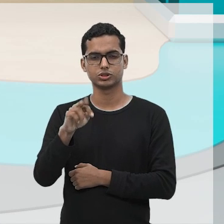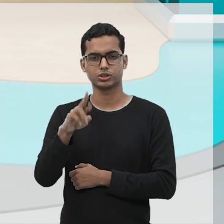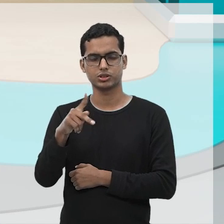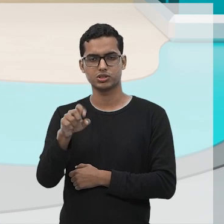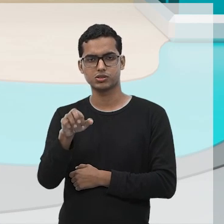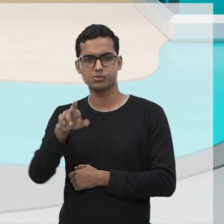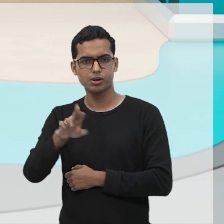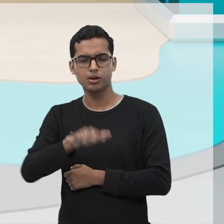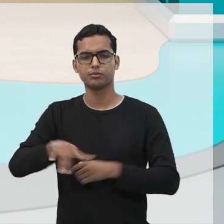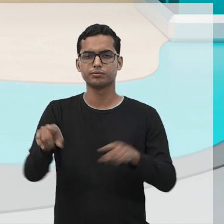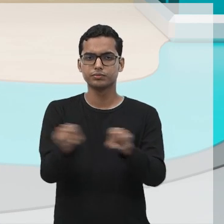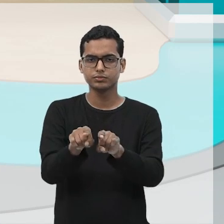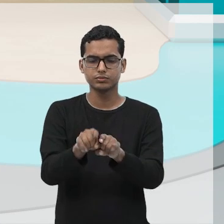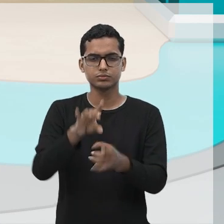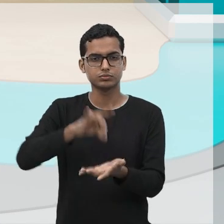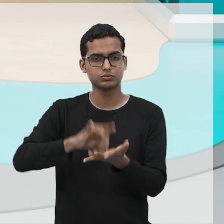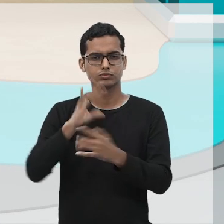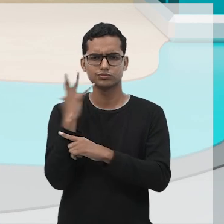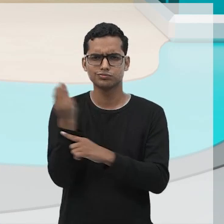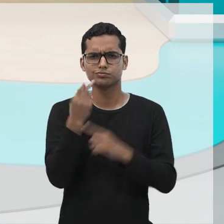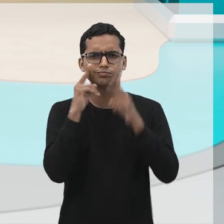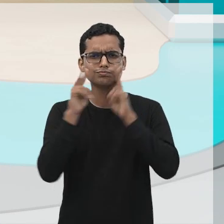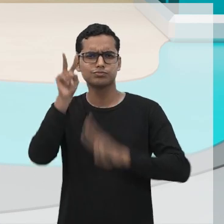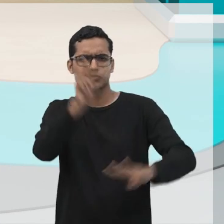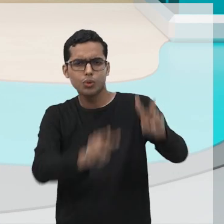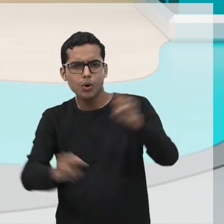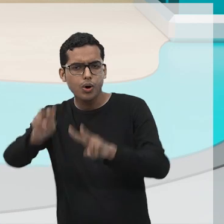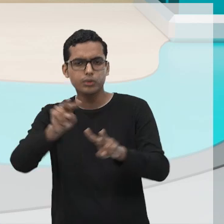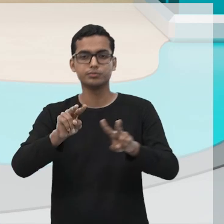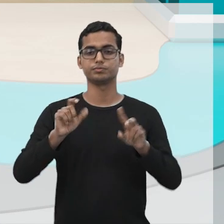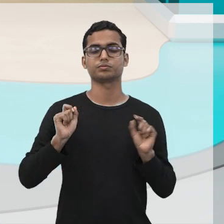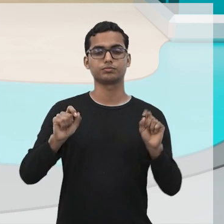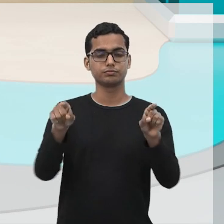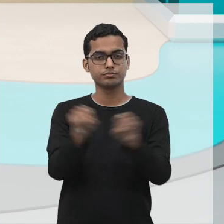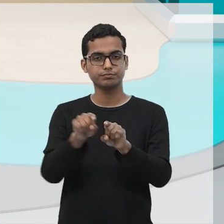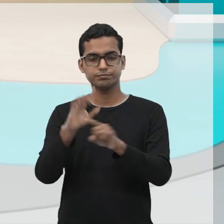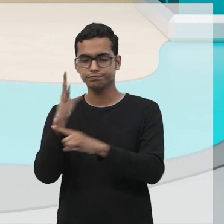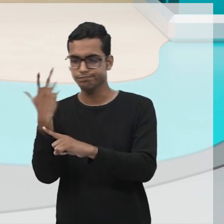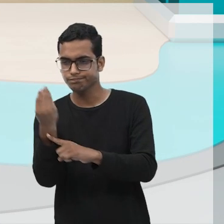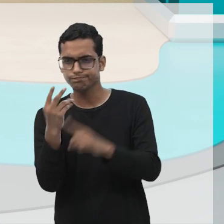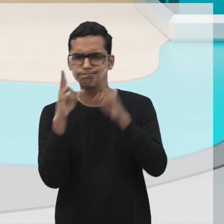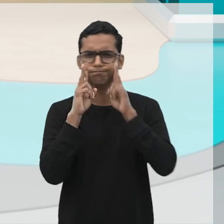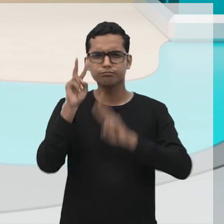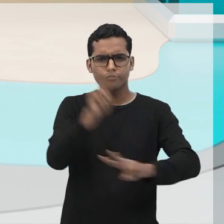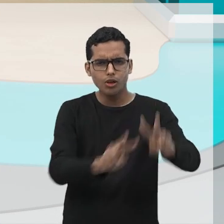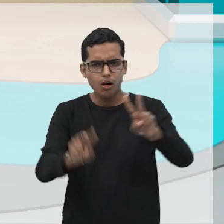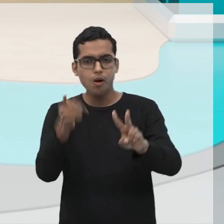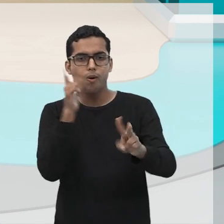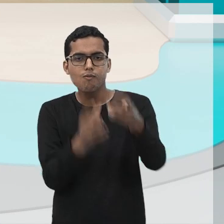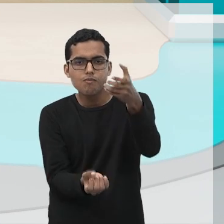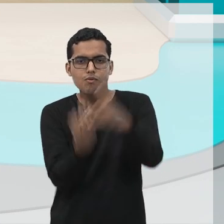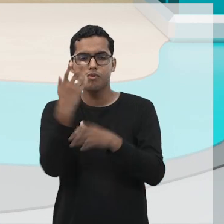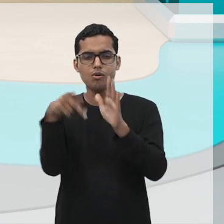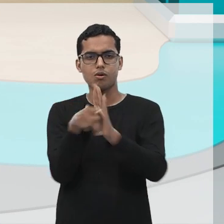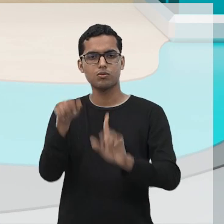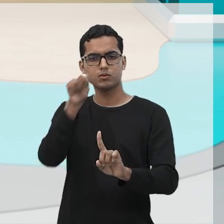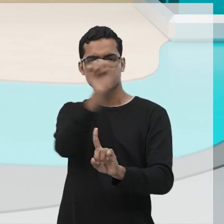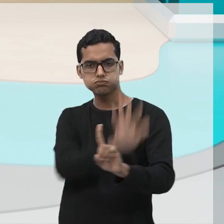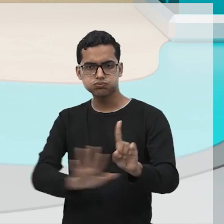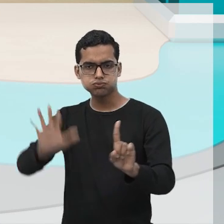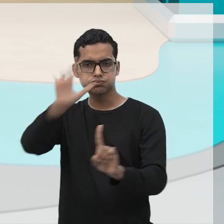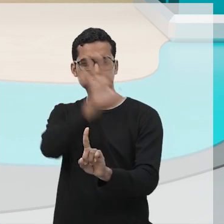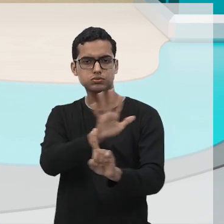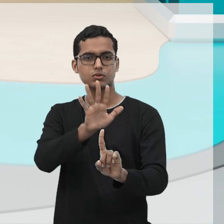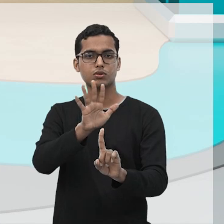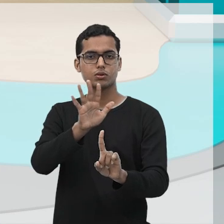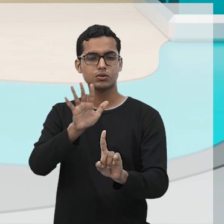visuais. O que são as artes visuais? Através das artes visuais, ele pode montar um cenário, ou seja, um cenário